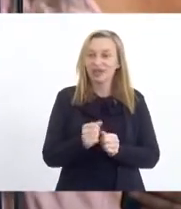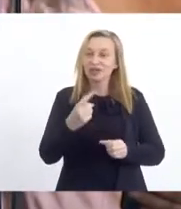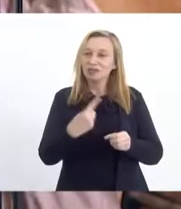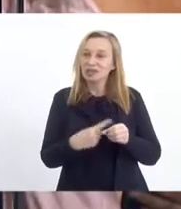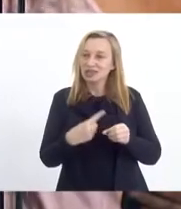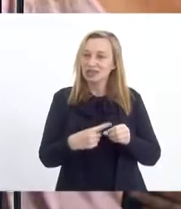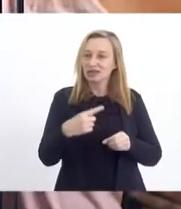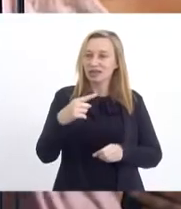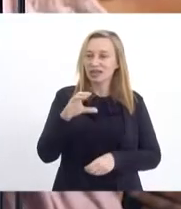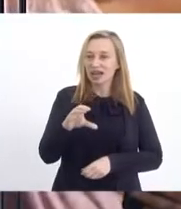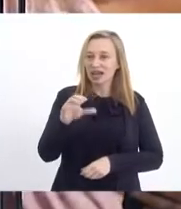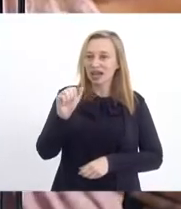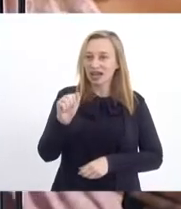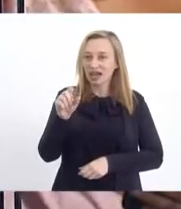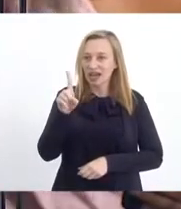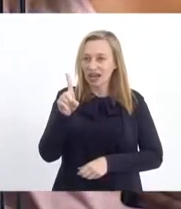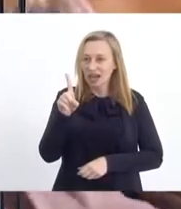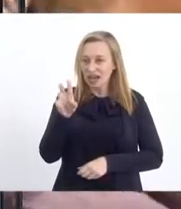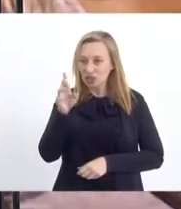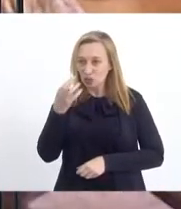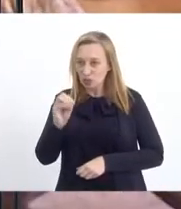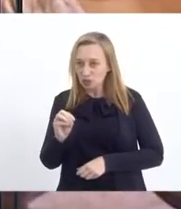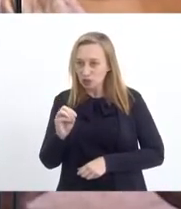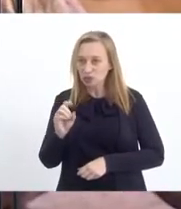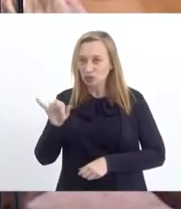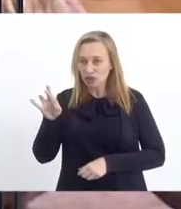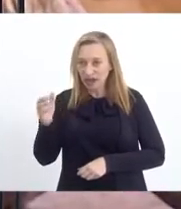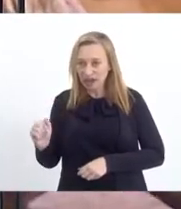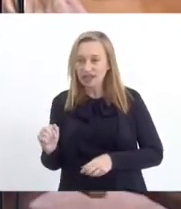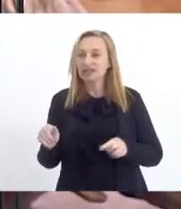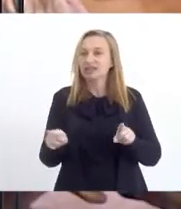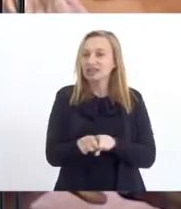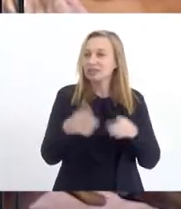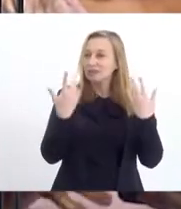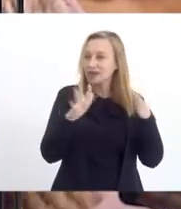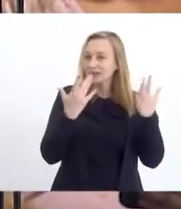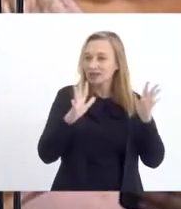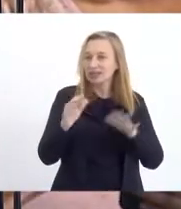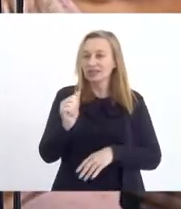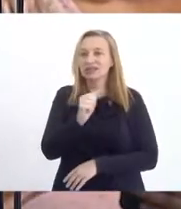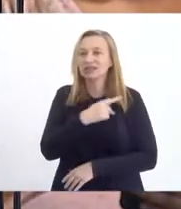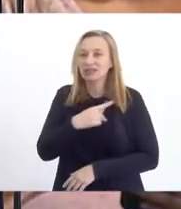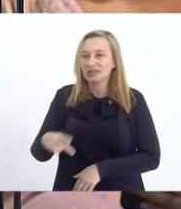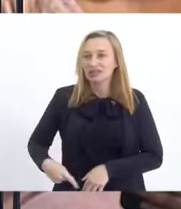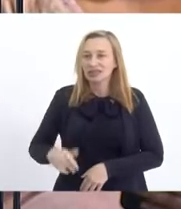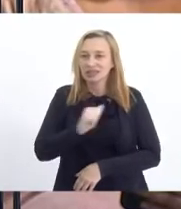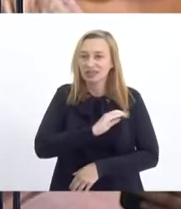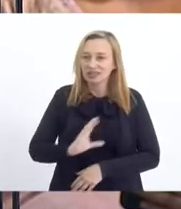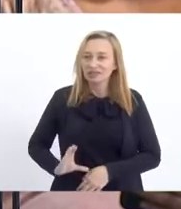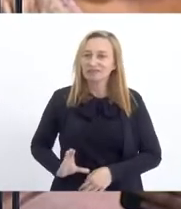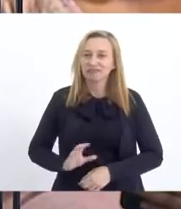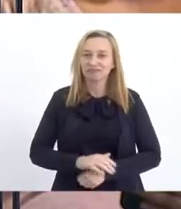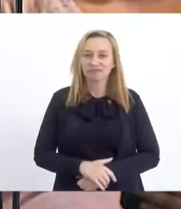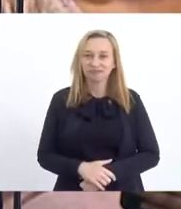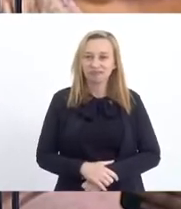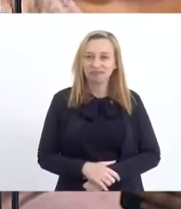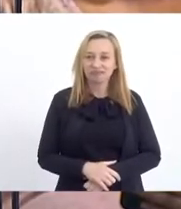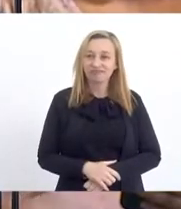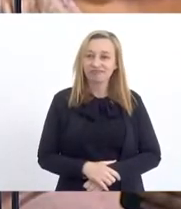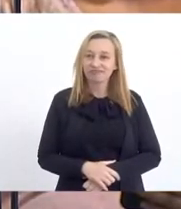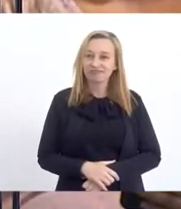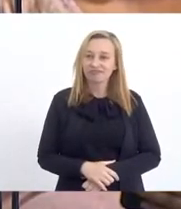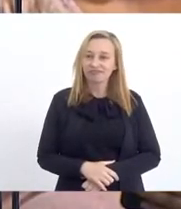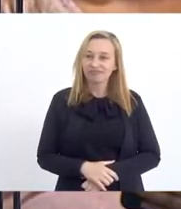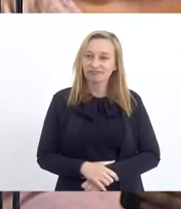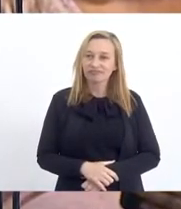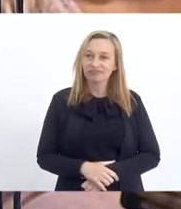Cardoso Moreira. Quero parabenizar também o nosso querido presidente André Ceciliano por trazer, né,